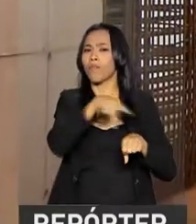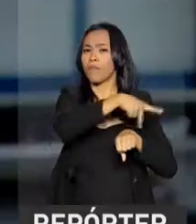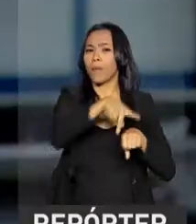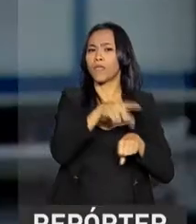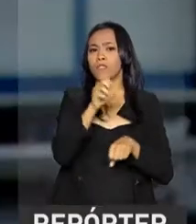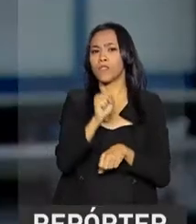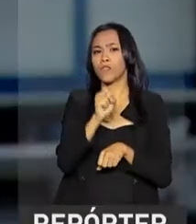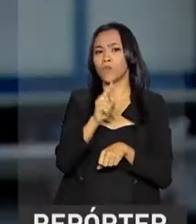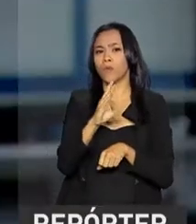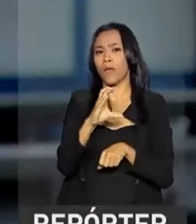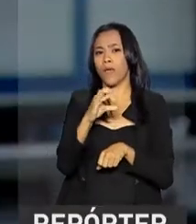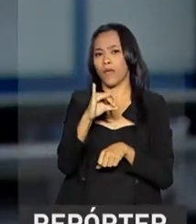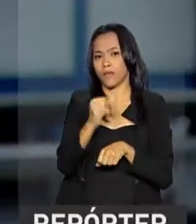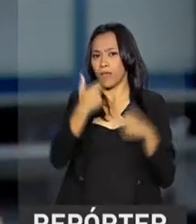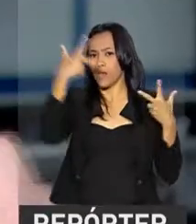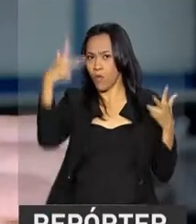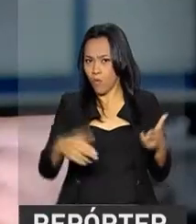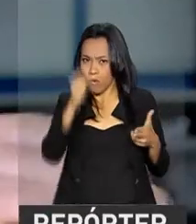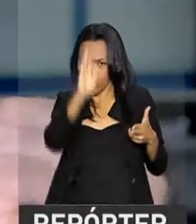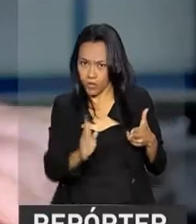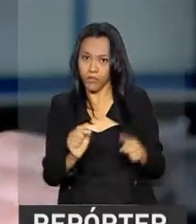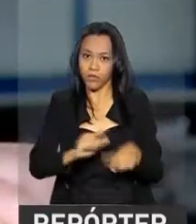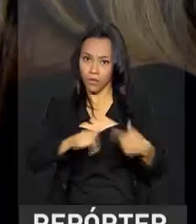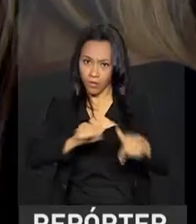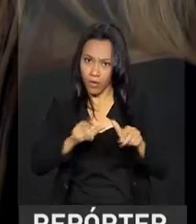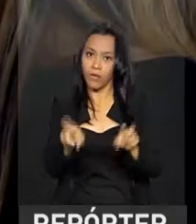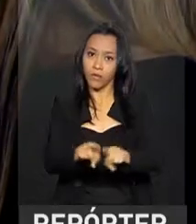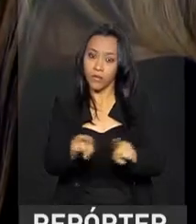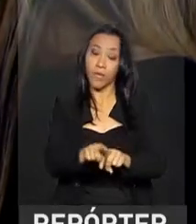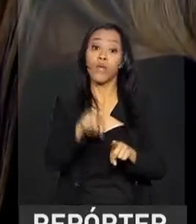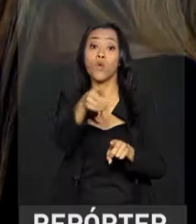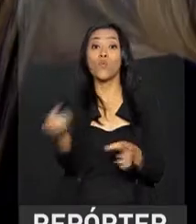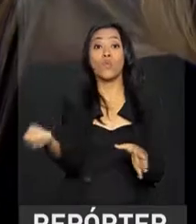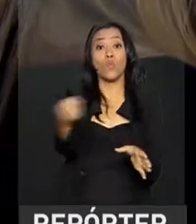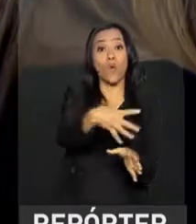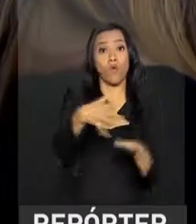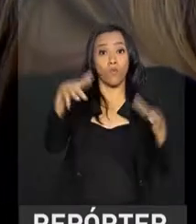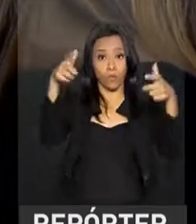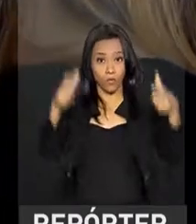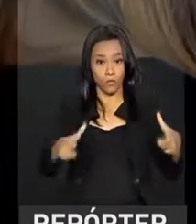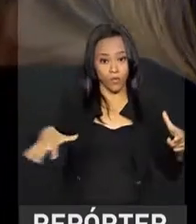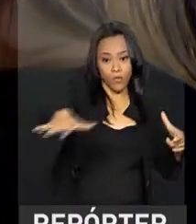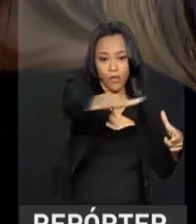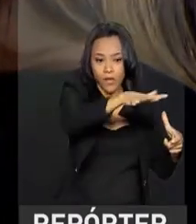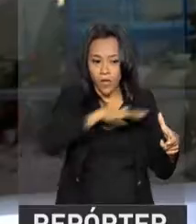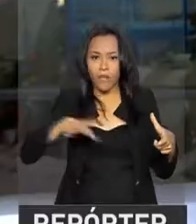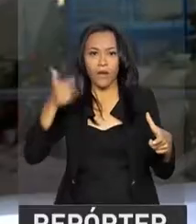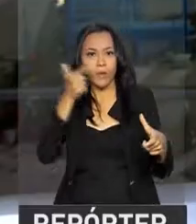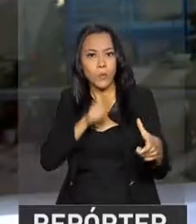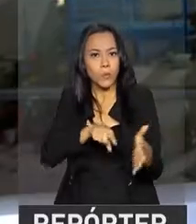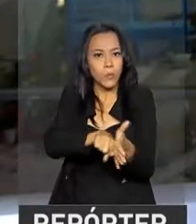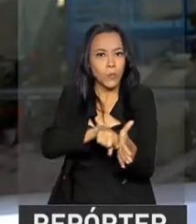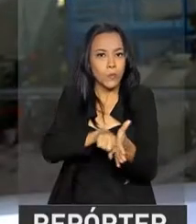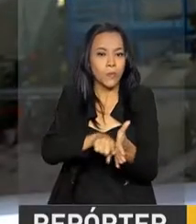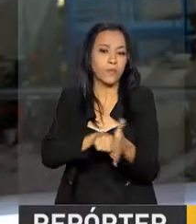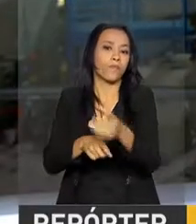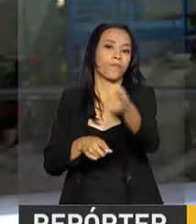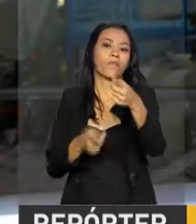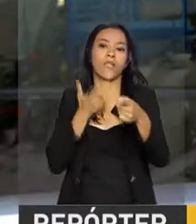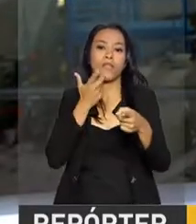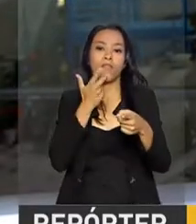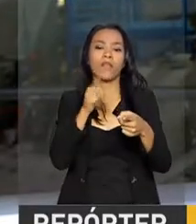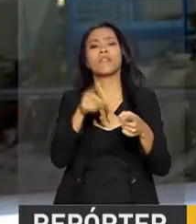semelhante. Segundo o diretor do projeto, o novo laboratório vai chegar ao limite do que a física permite. O Sirius vai permitir que você